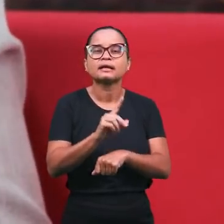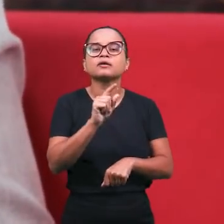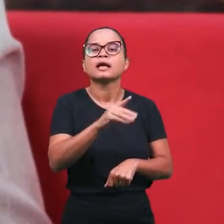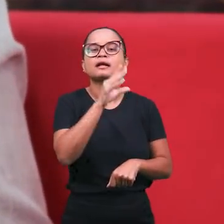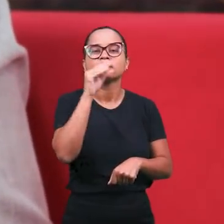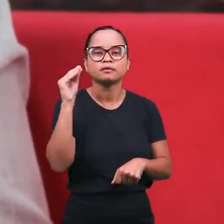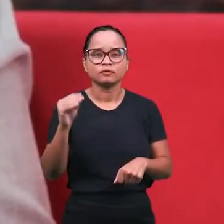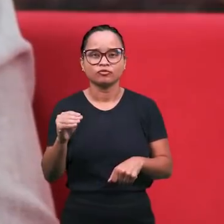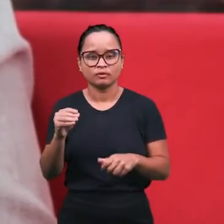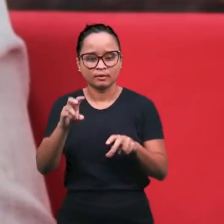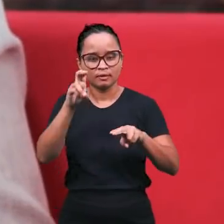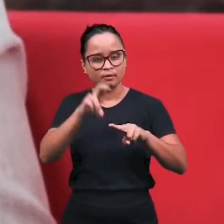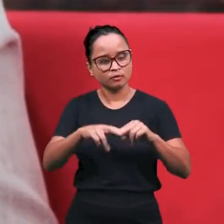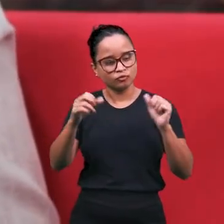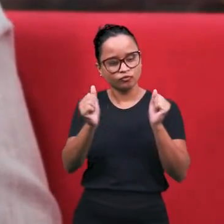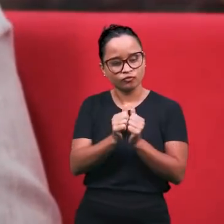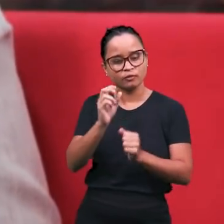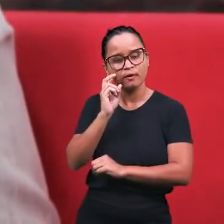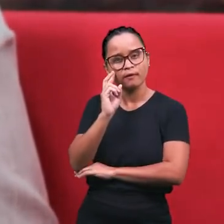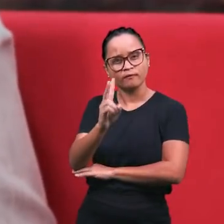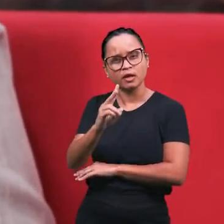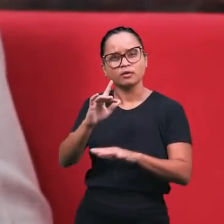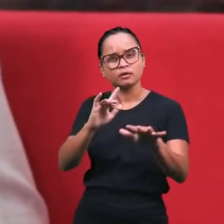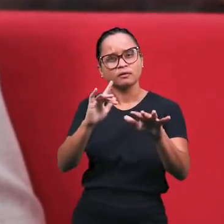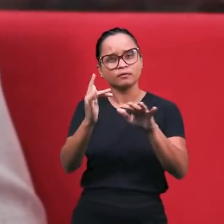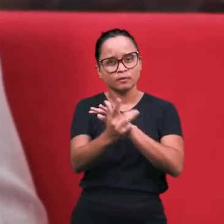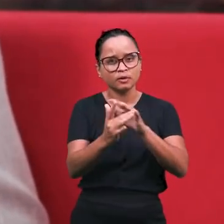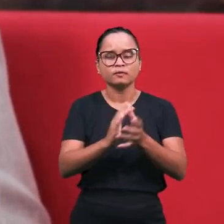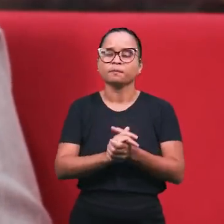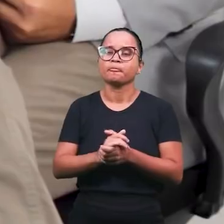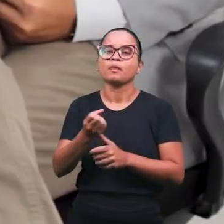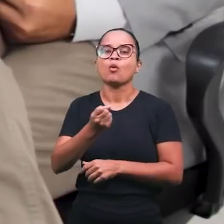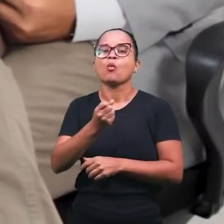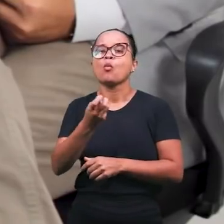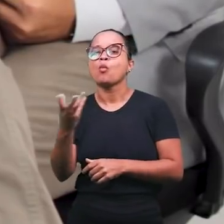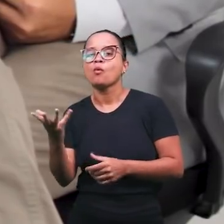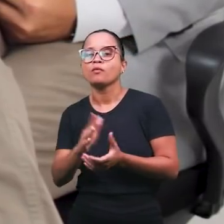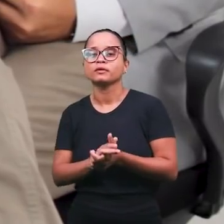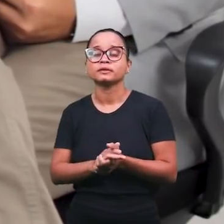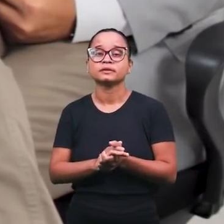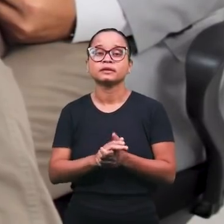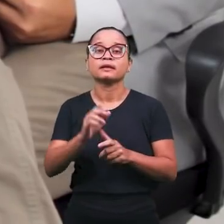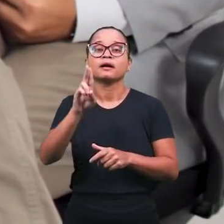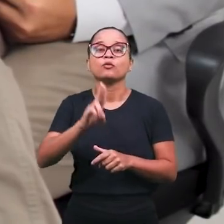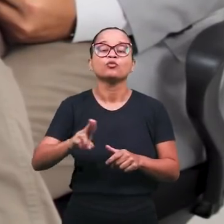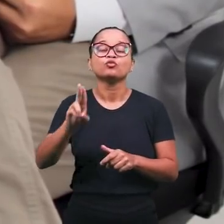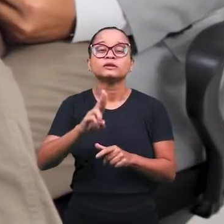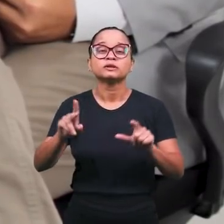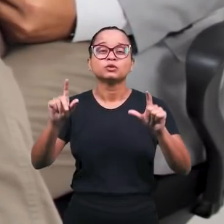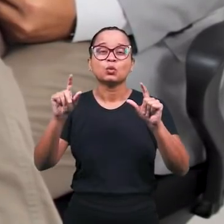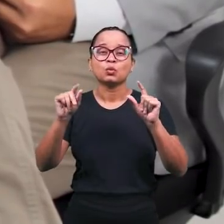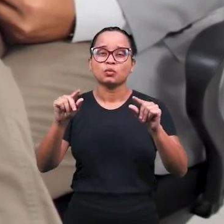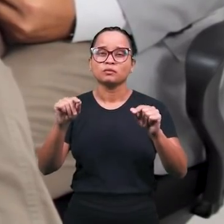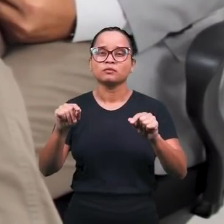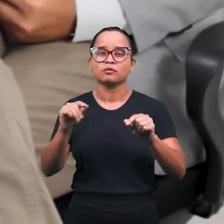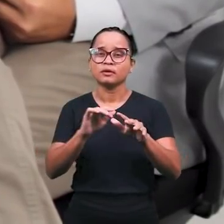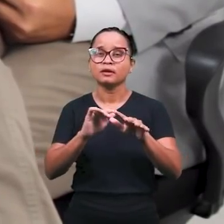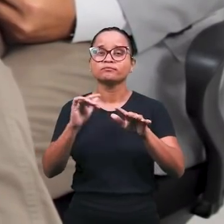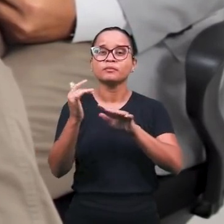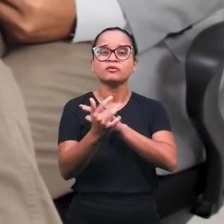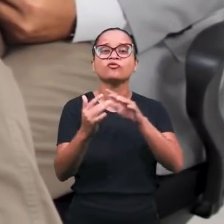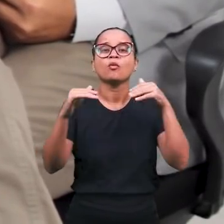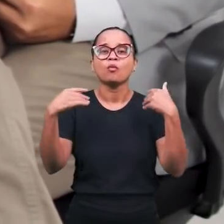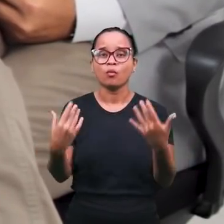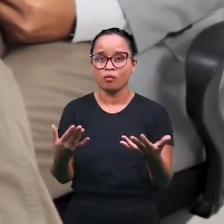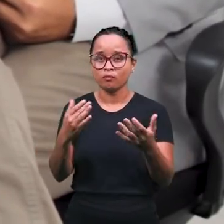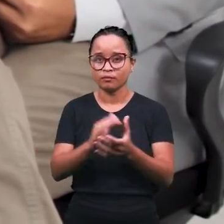adolescente. Sente do lado dele, veja o que ele está vendo nas mídias sociais, quais são as plataformas que ele está entrando. Nós temos